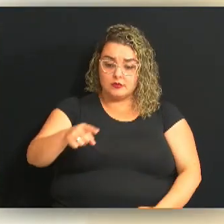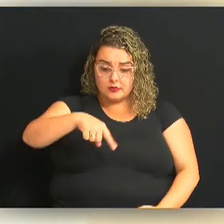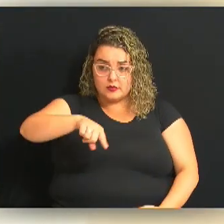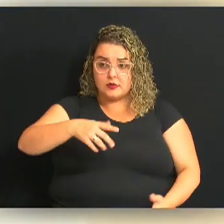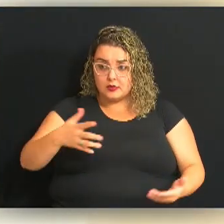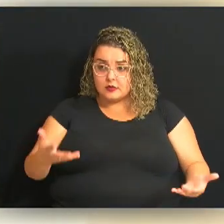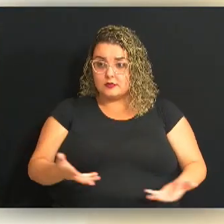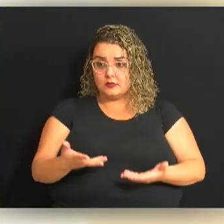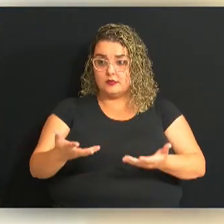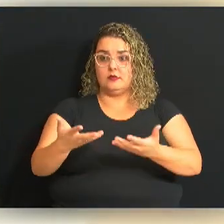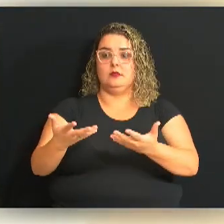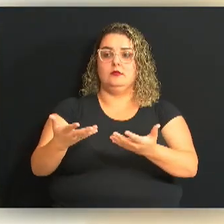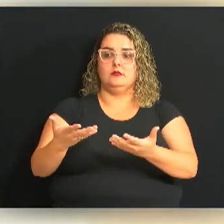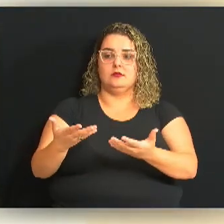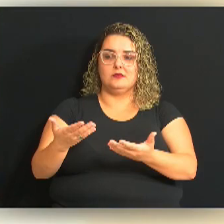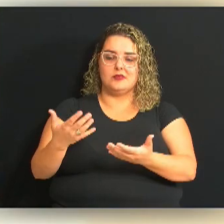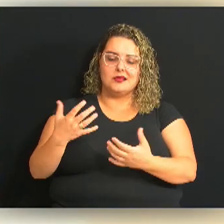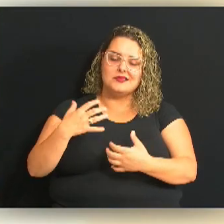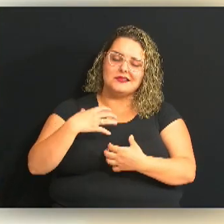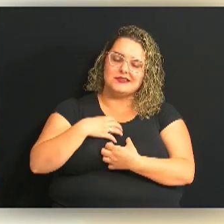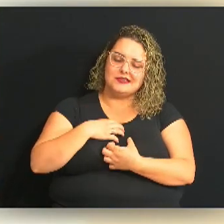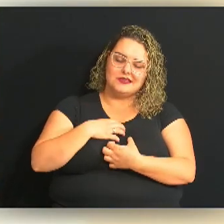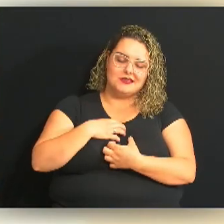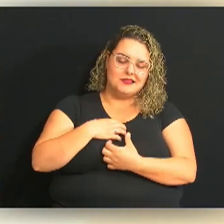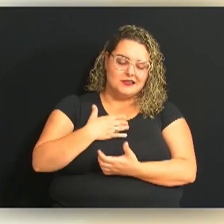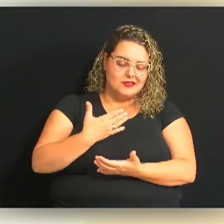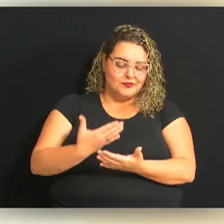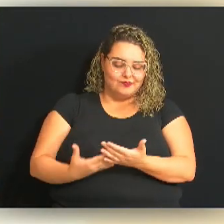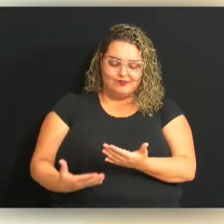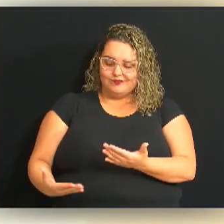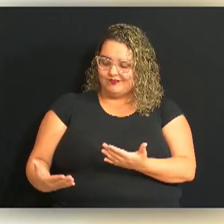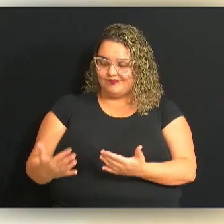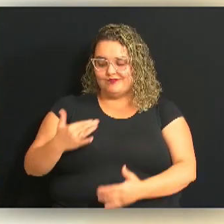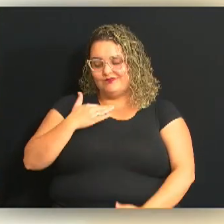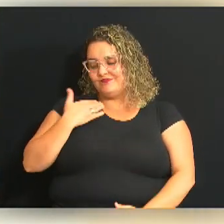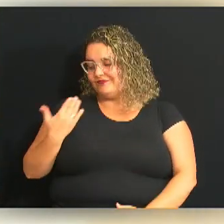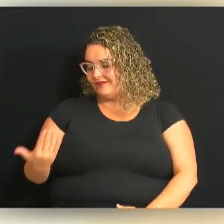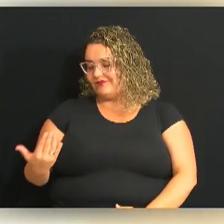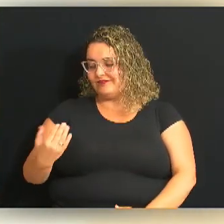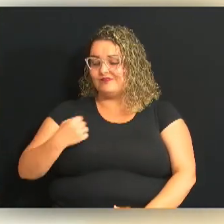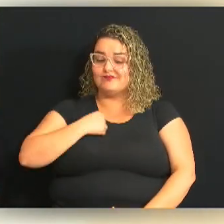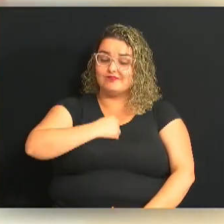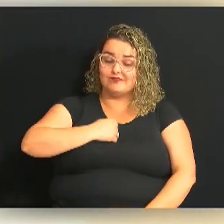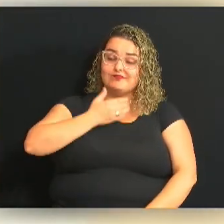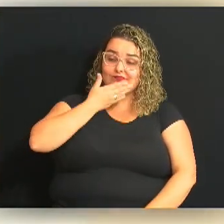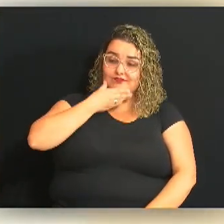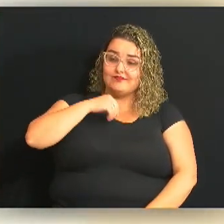a perda é demais e a saudade também. Como meu pai mesmo dizia,